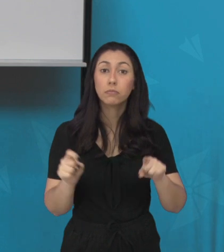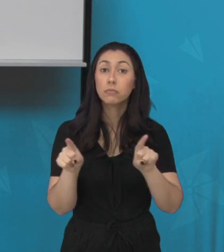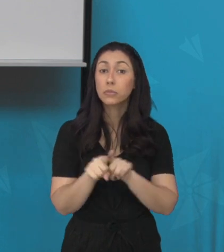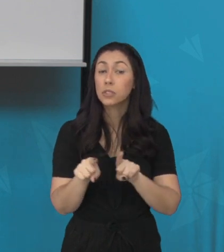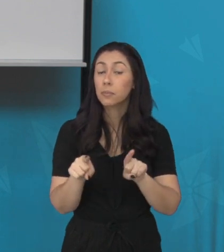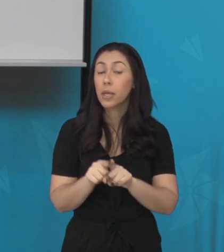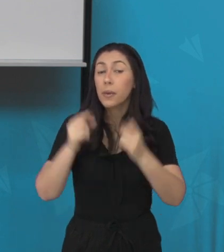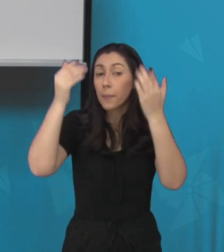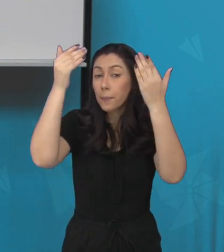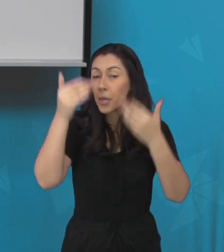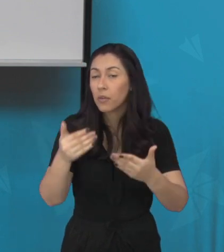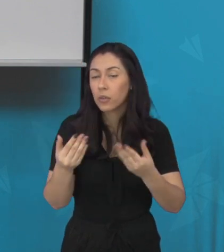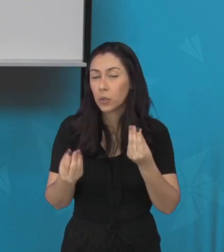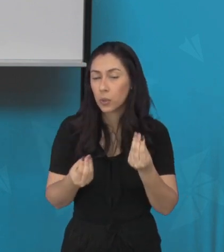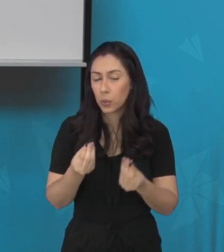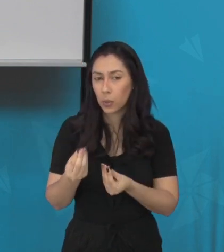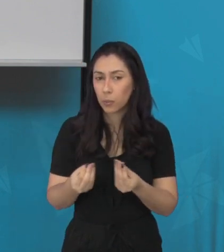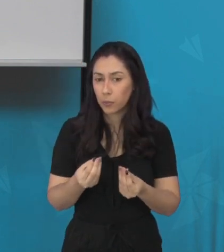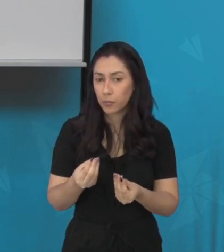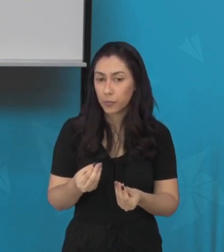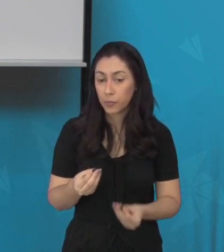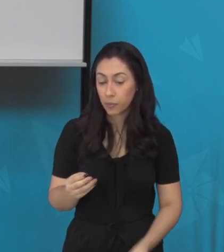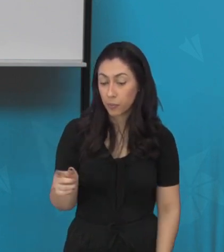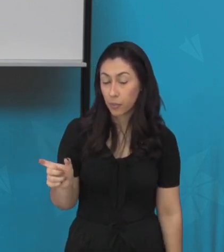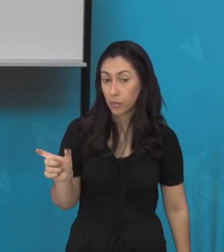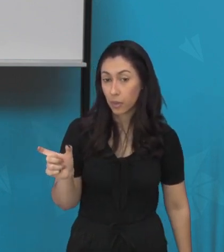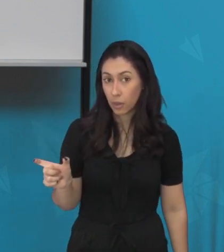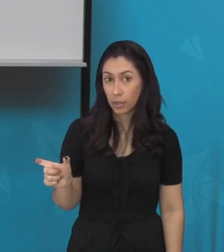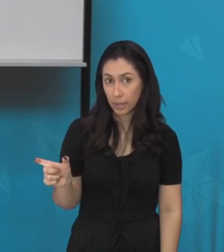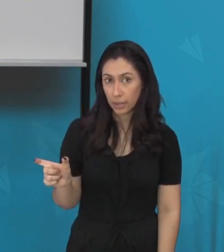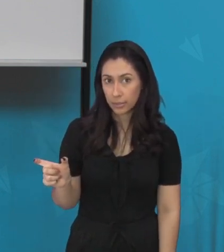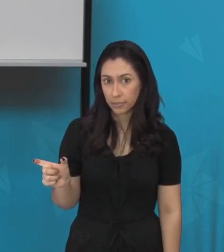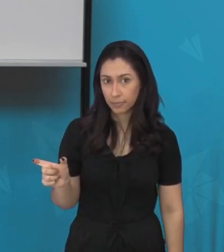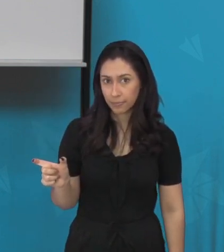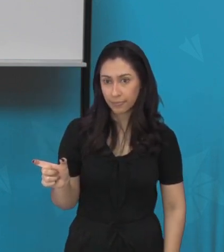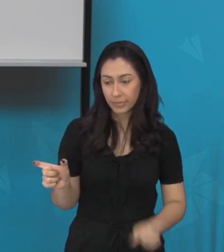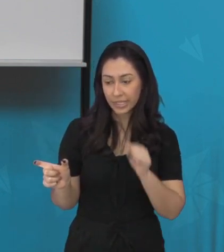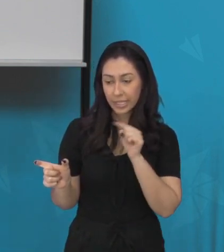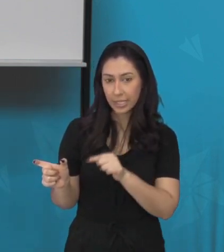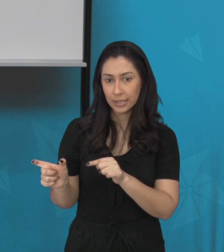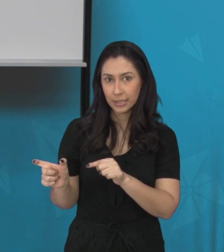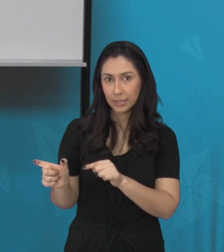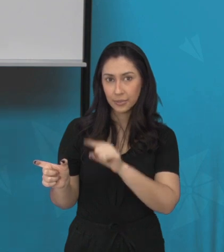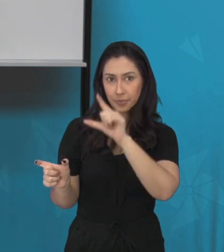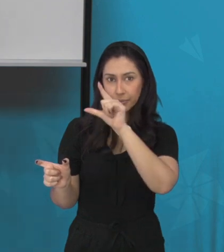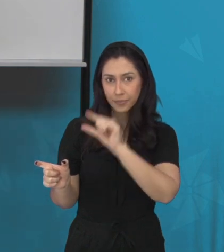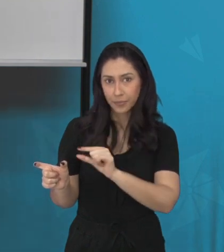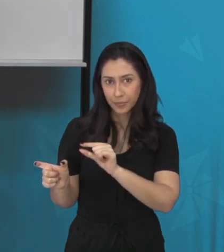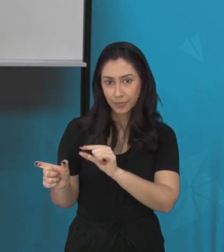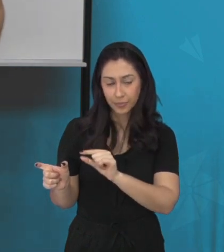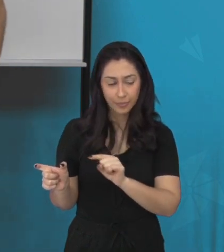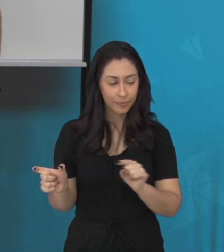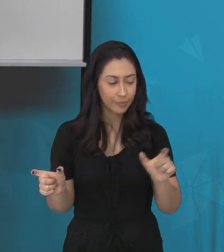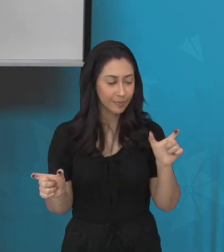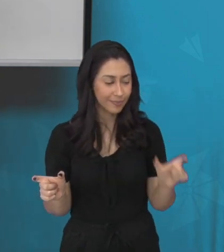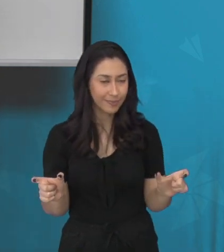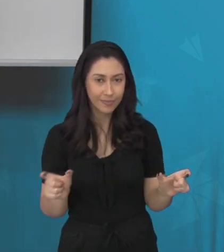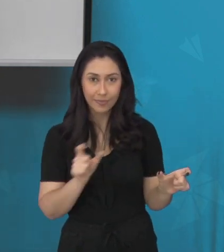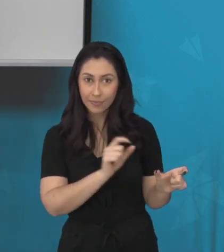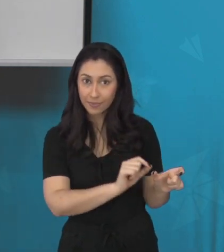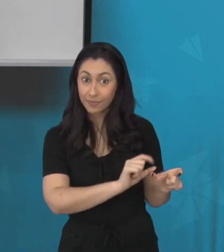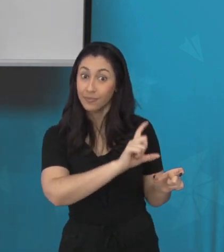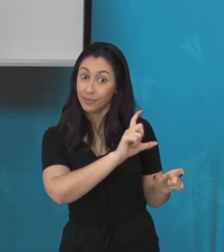validar a nossa questão, veja que o Mi cinético ele é menor que o meu Mi estático, que